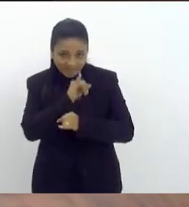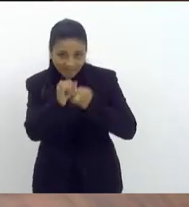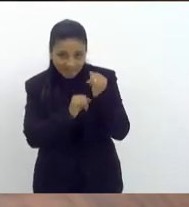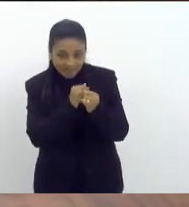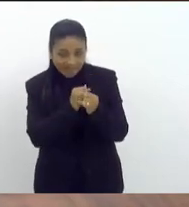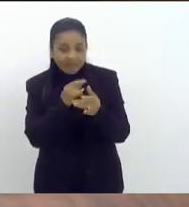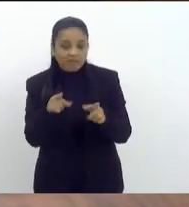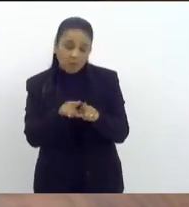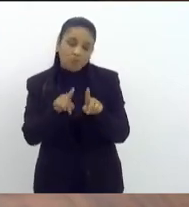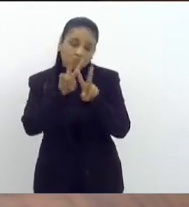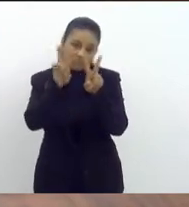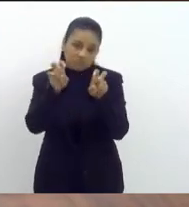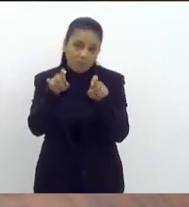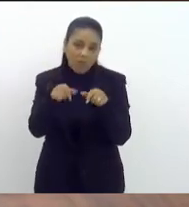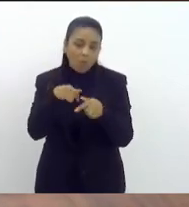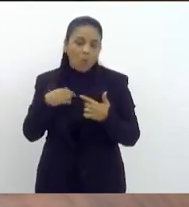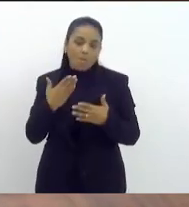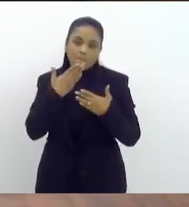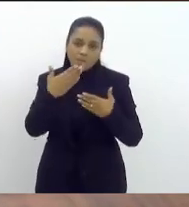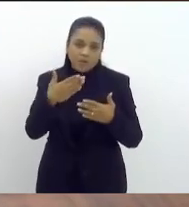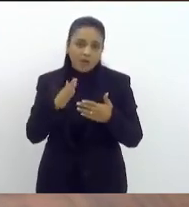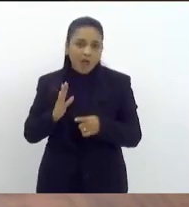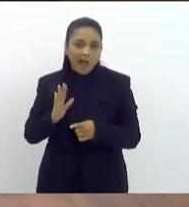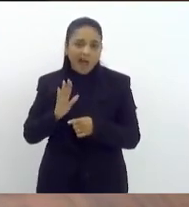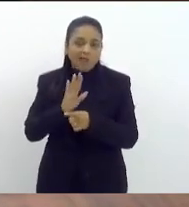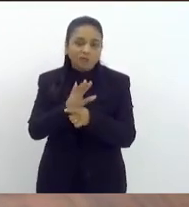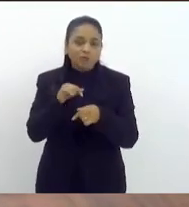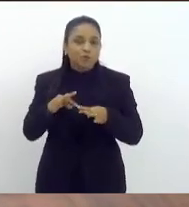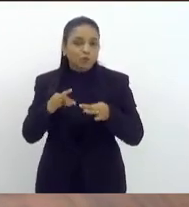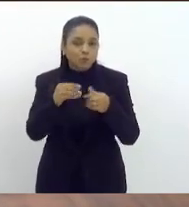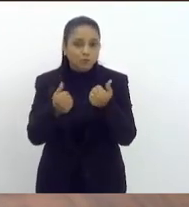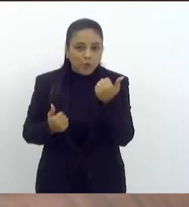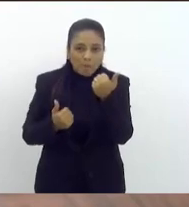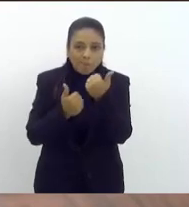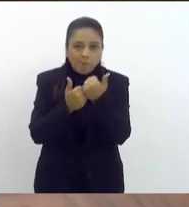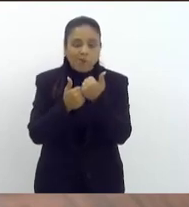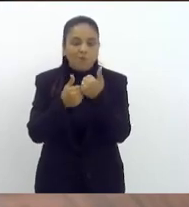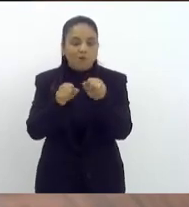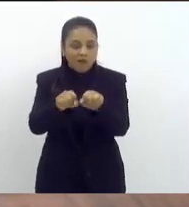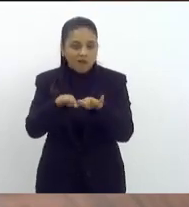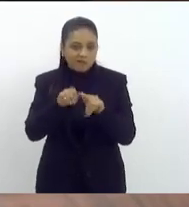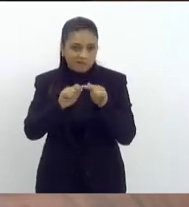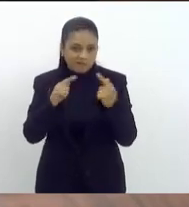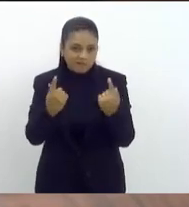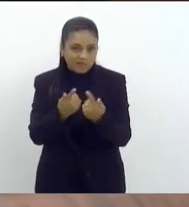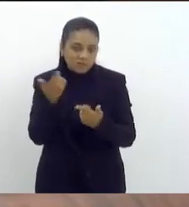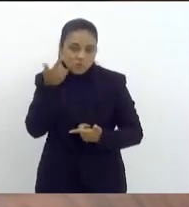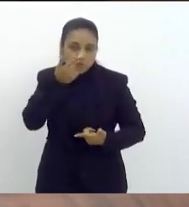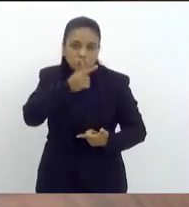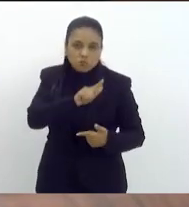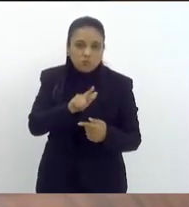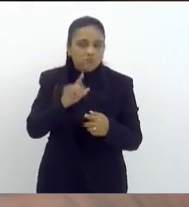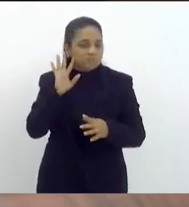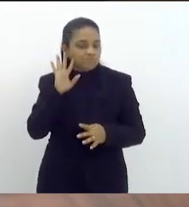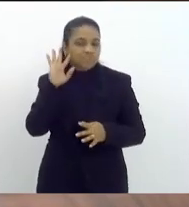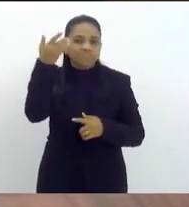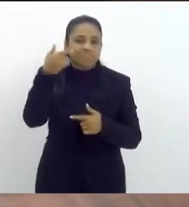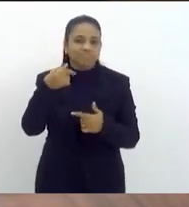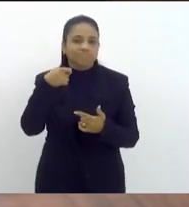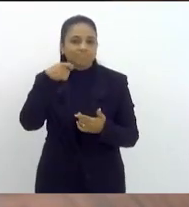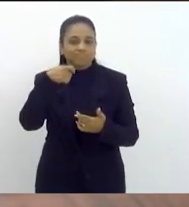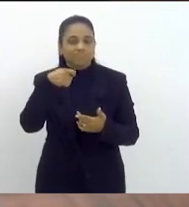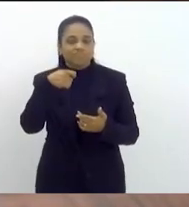matéria e eu peço aqui ajuda de todos os deputados da Assembleia Legislativa para que a gente possa o mais rápido possível